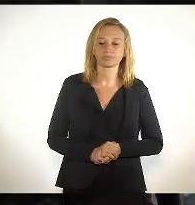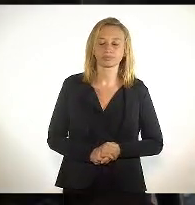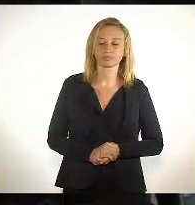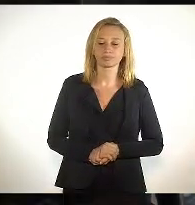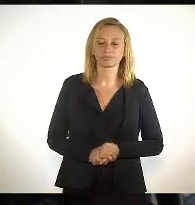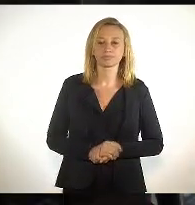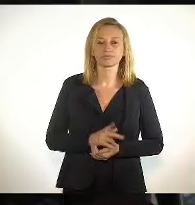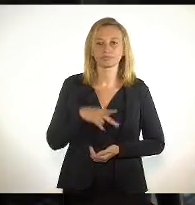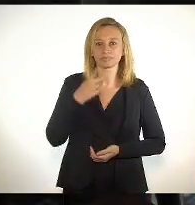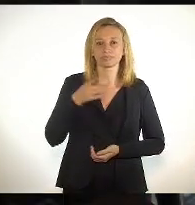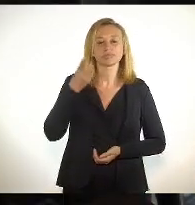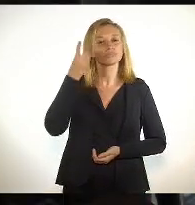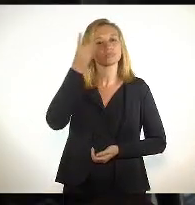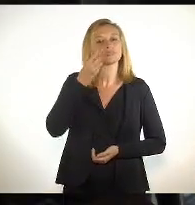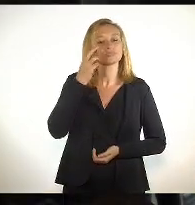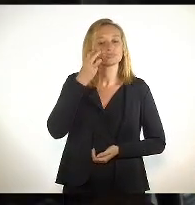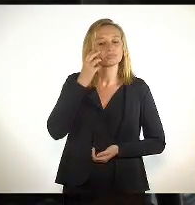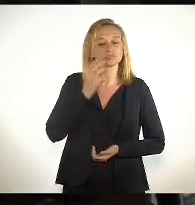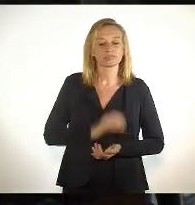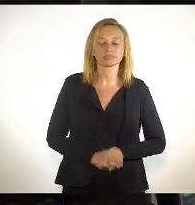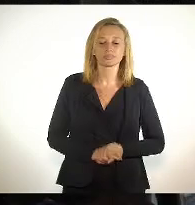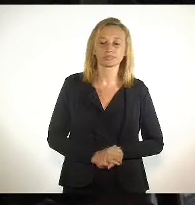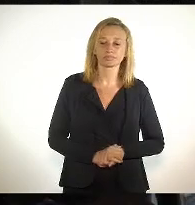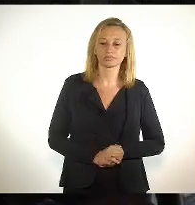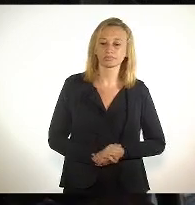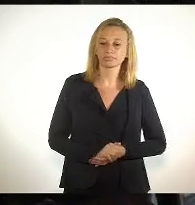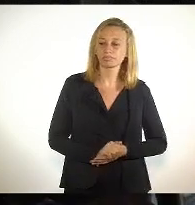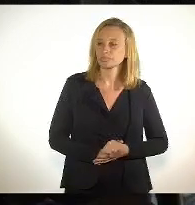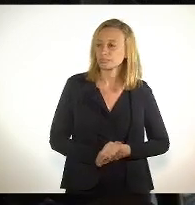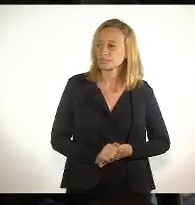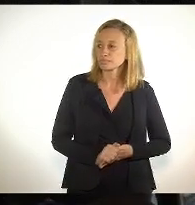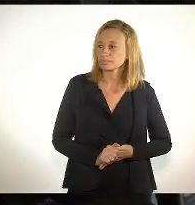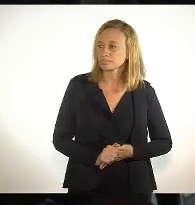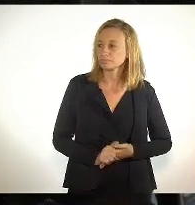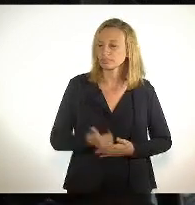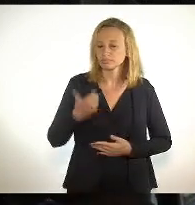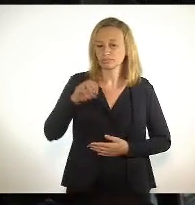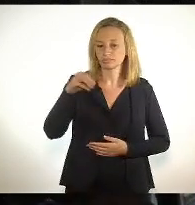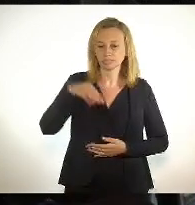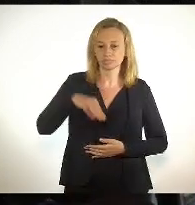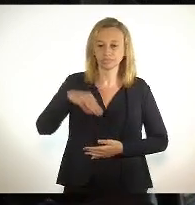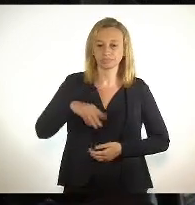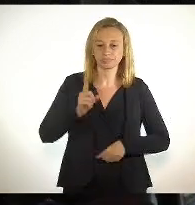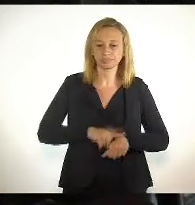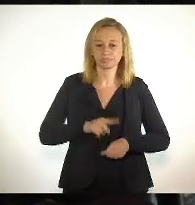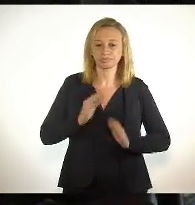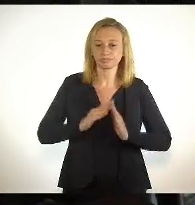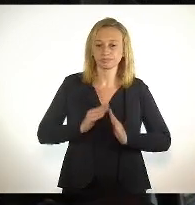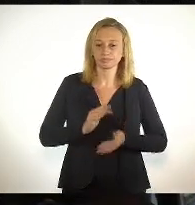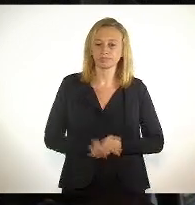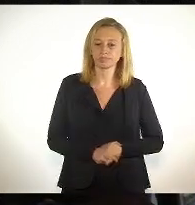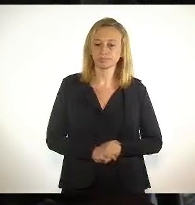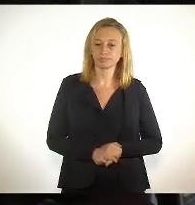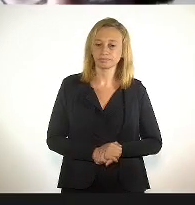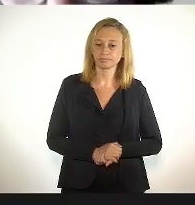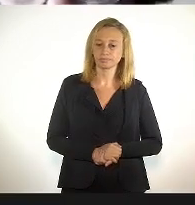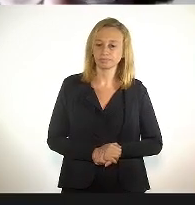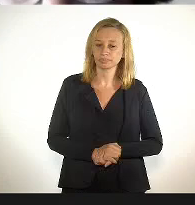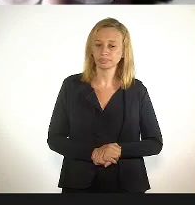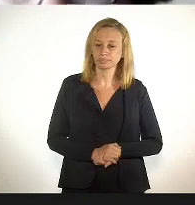Passo agora a palavra ao deputado Valdec Carneiro. Vossa Excelência dispõe de 10 minutos regimentais.